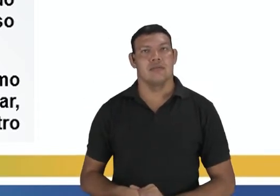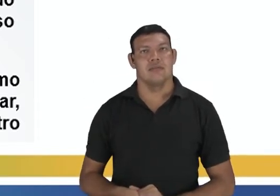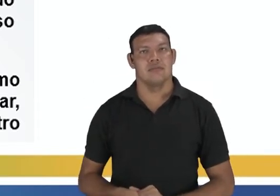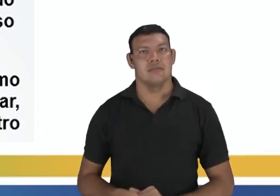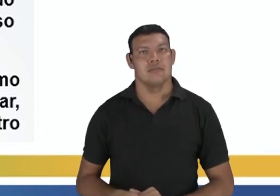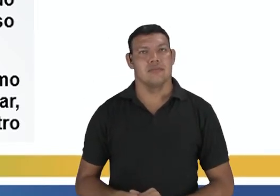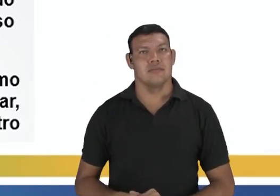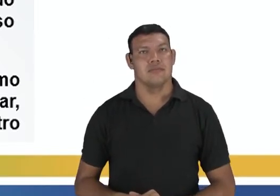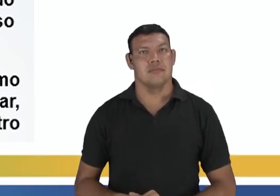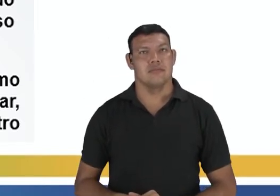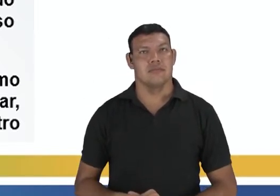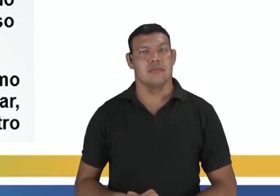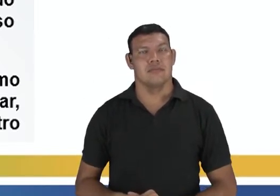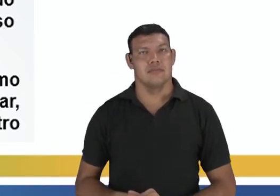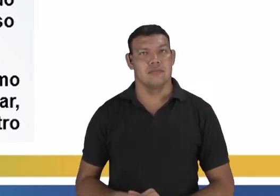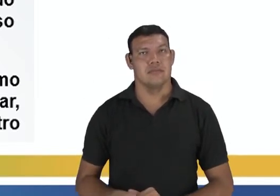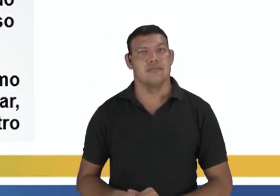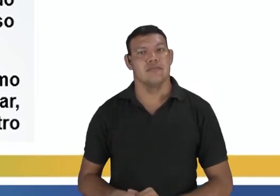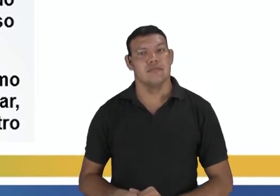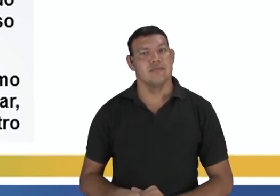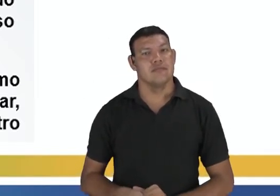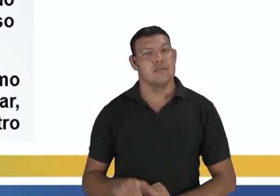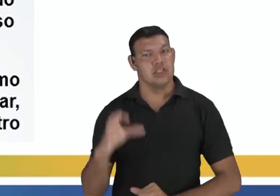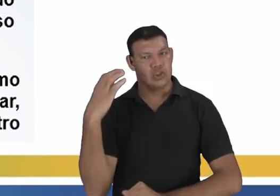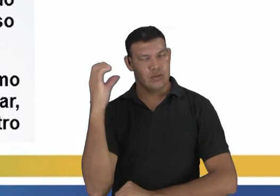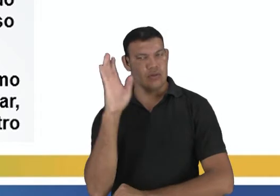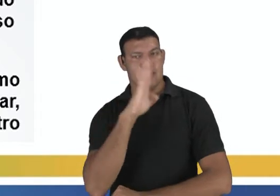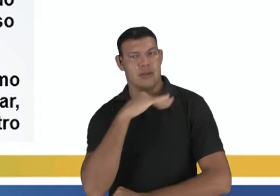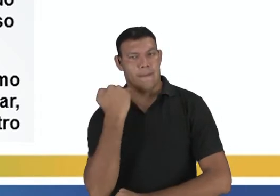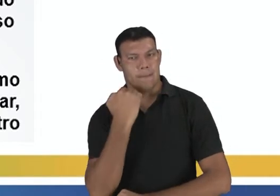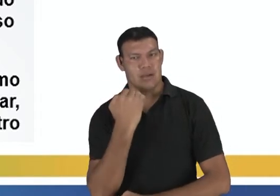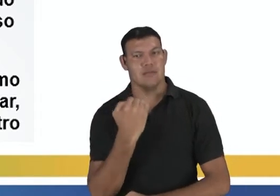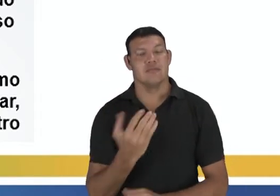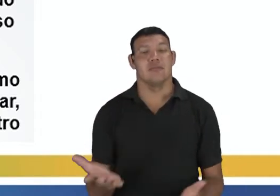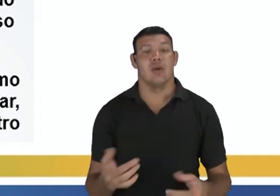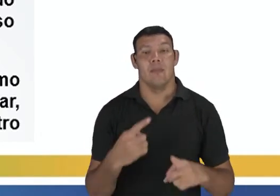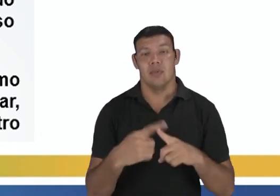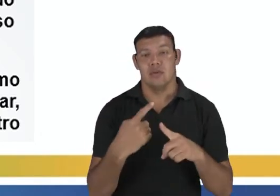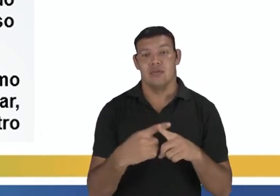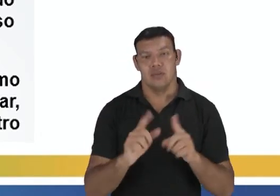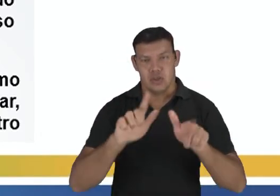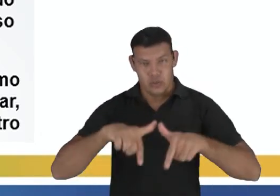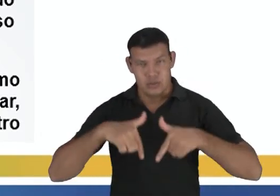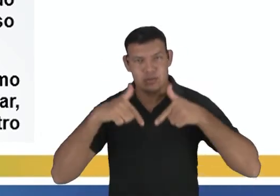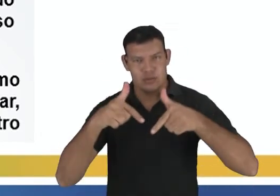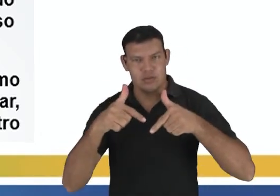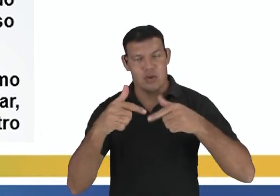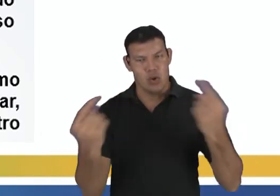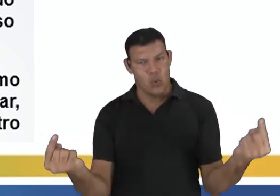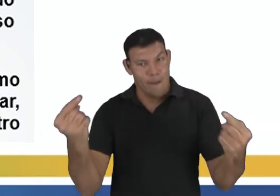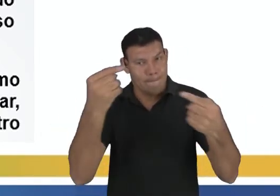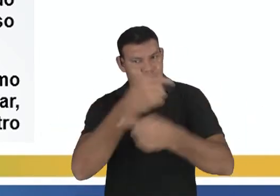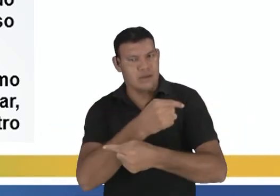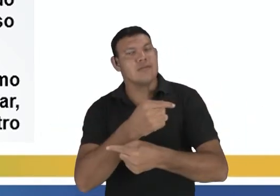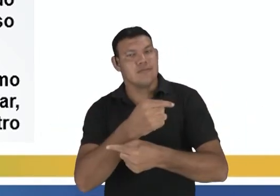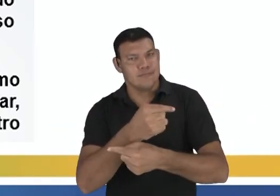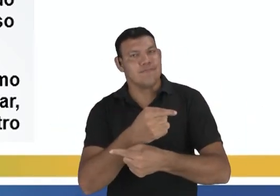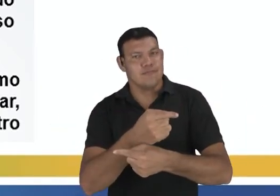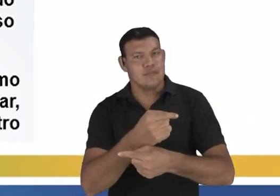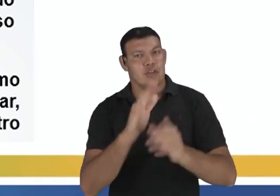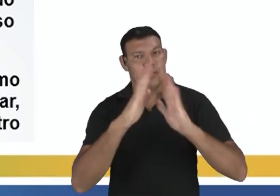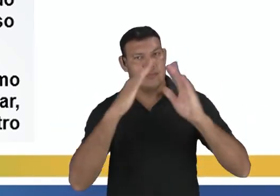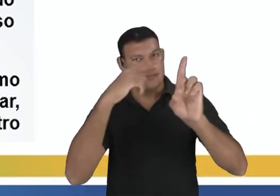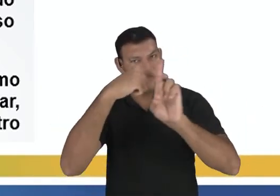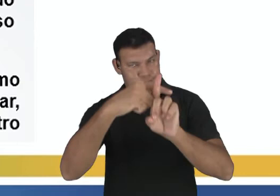está no slide, mas, por exemplo, o Giordano Bruno, ele morreu por conta disso, morreu queimado, por defender esse sistema que contrariava o que a igreja